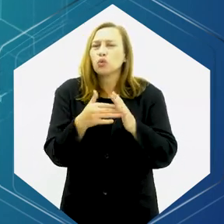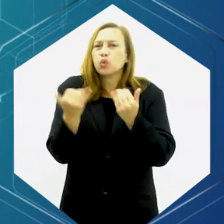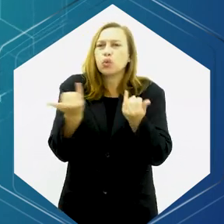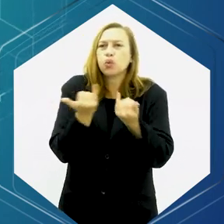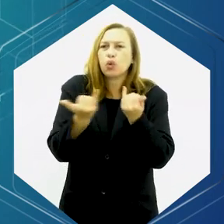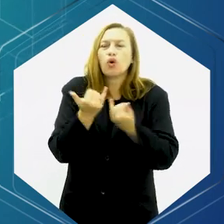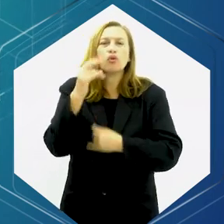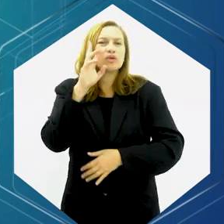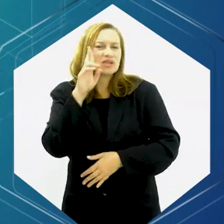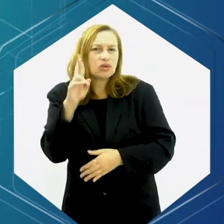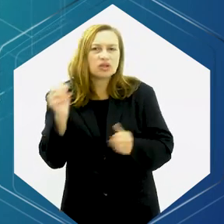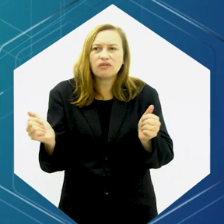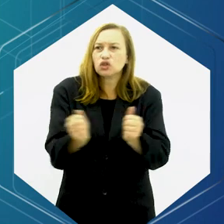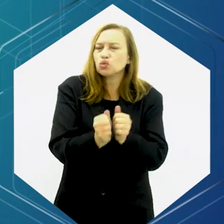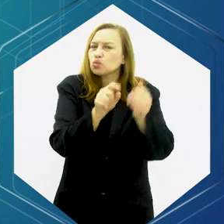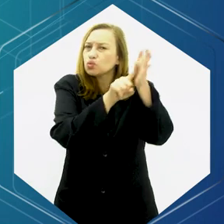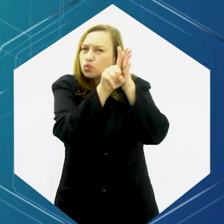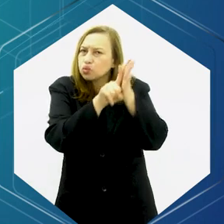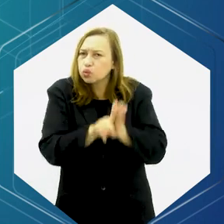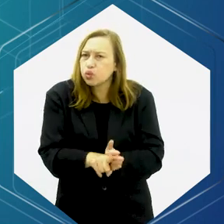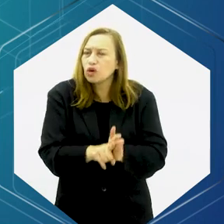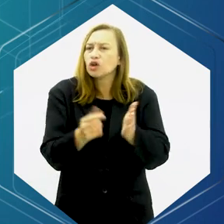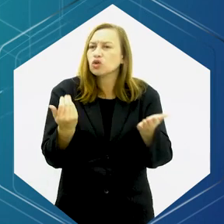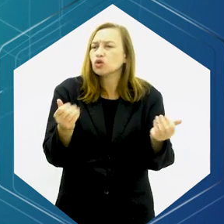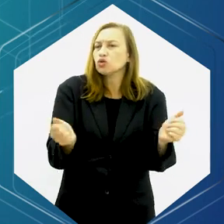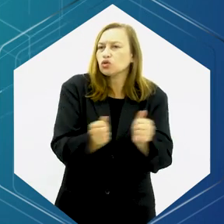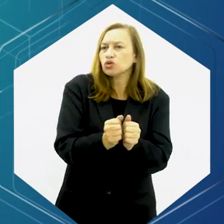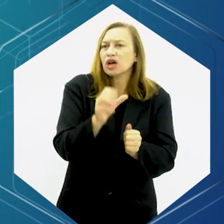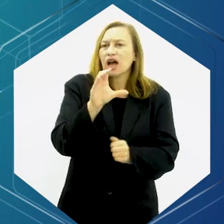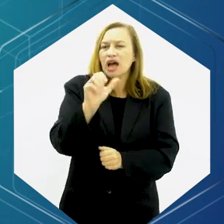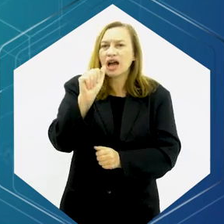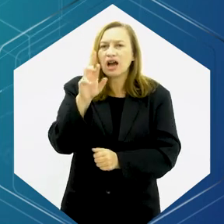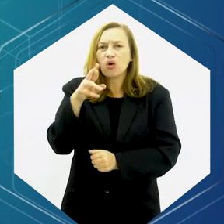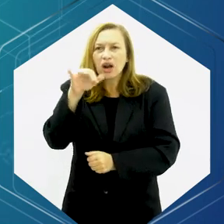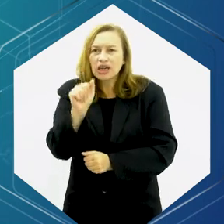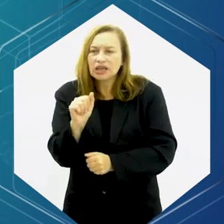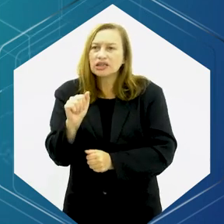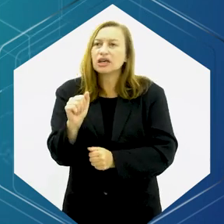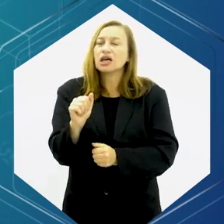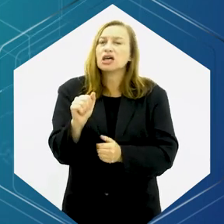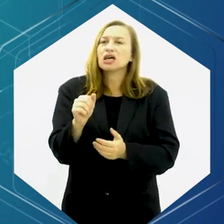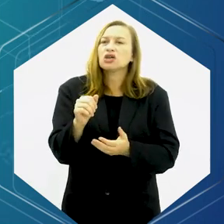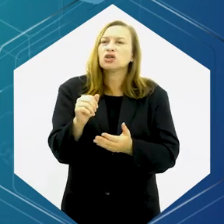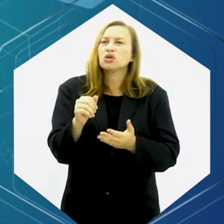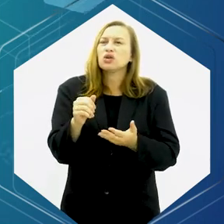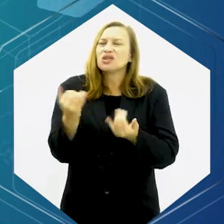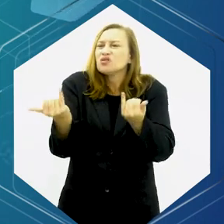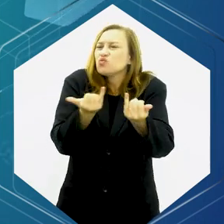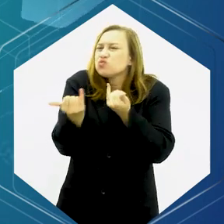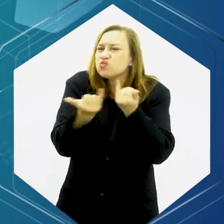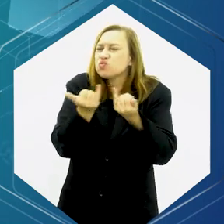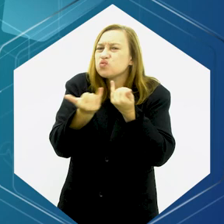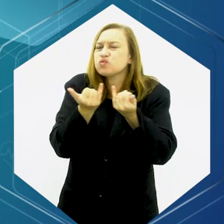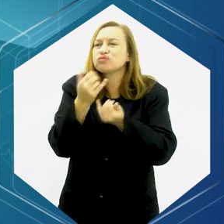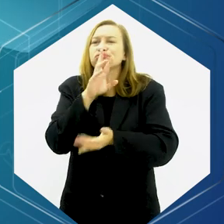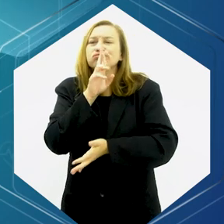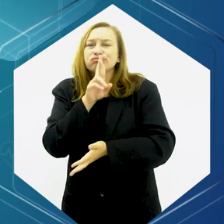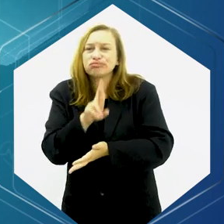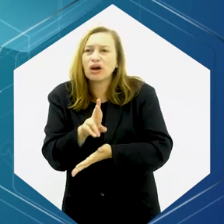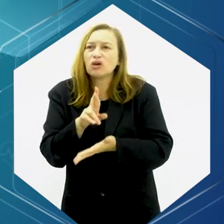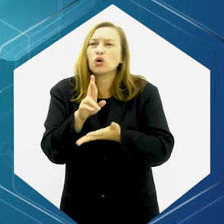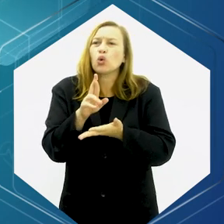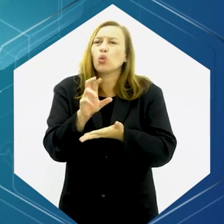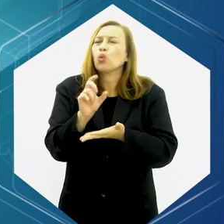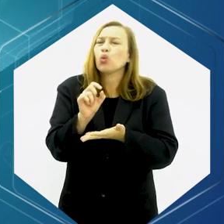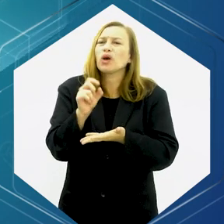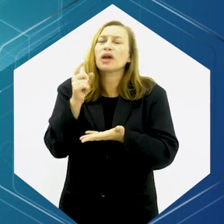desses números né o senhor parti aí dessa pesquisa também junto com com a Carolina teve essa colaboração e diante desses números né desses